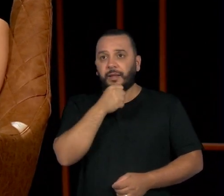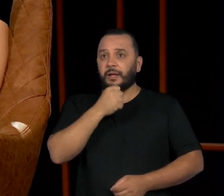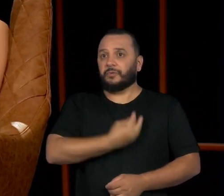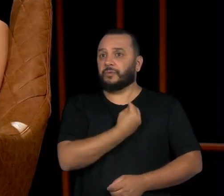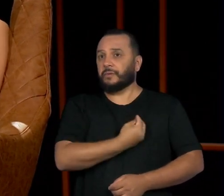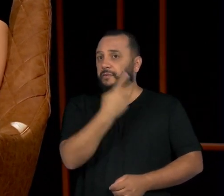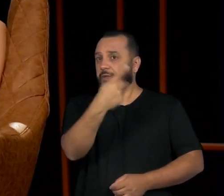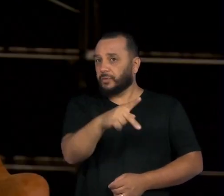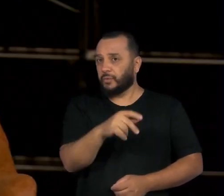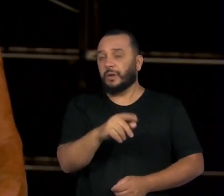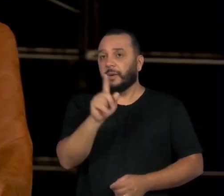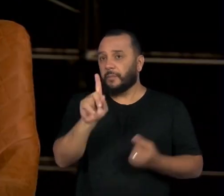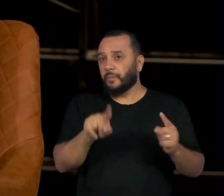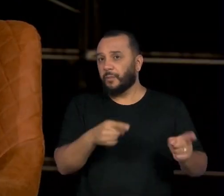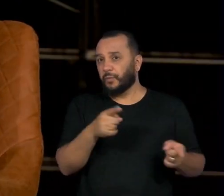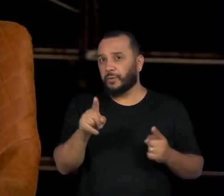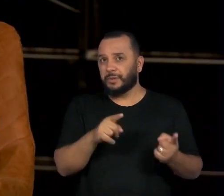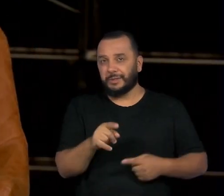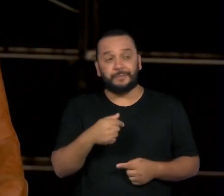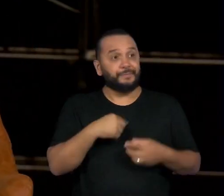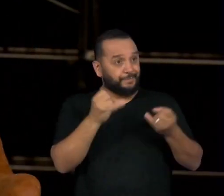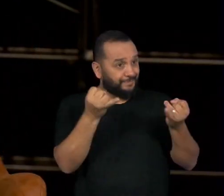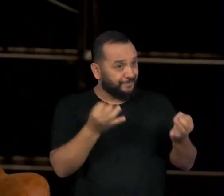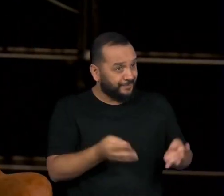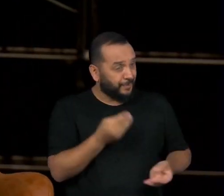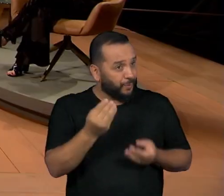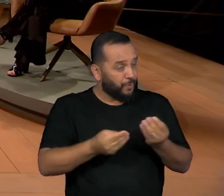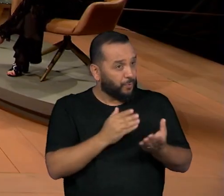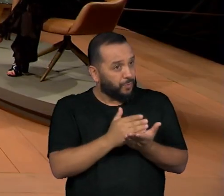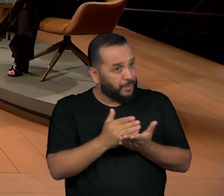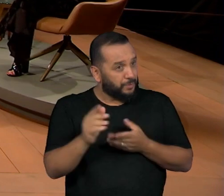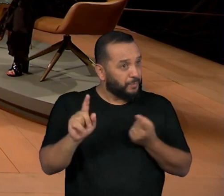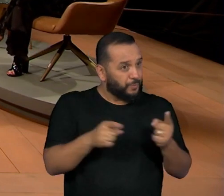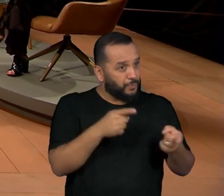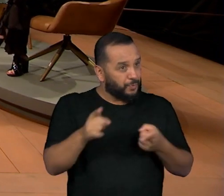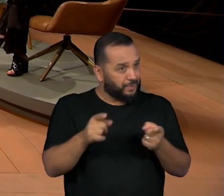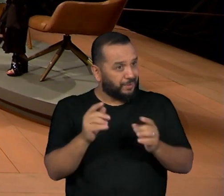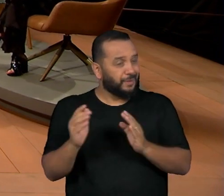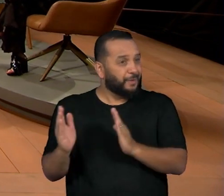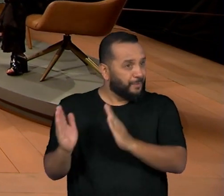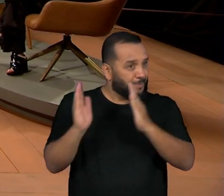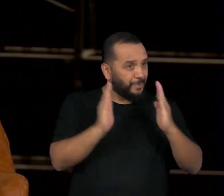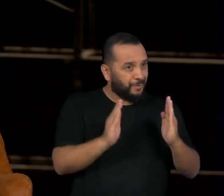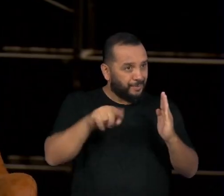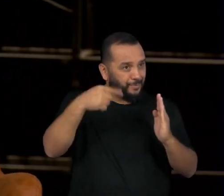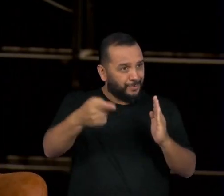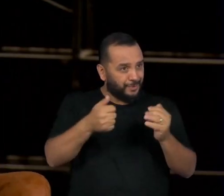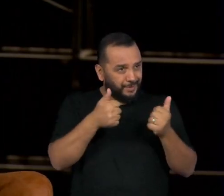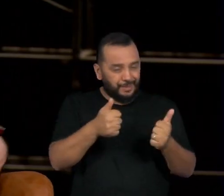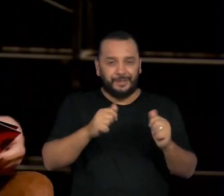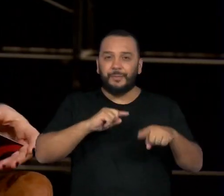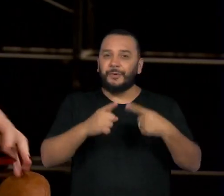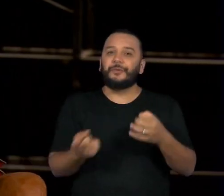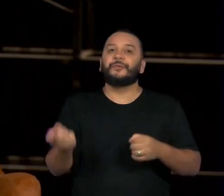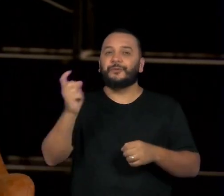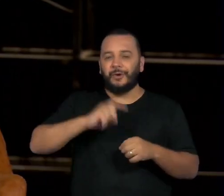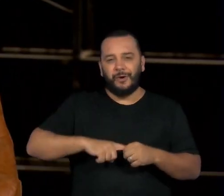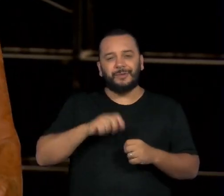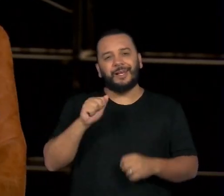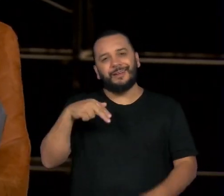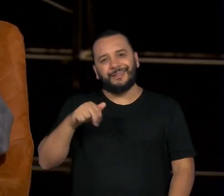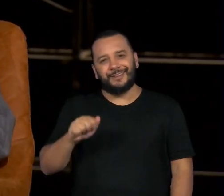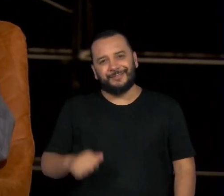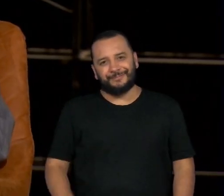música. Então vamos falar sobre seus primeiros passos na carreira musical no próximo bloco? Vamos. A gente volta já com